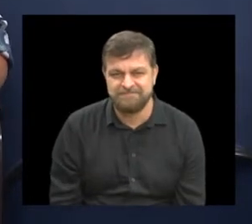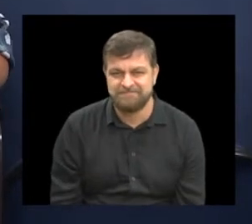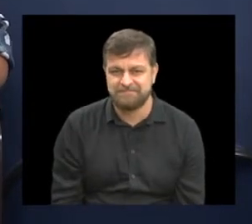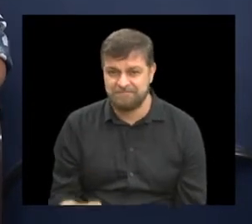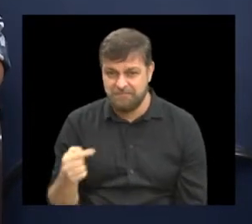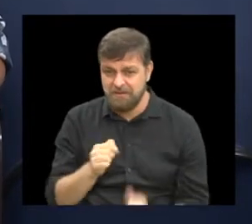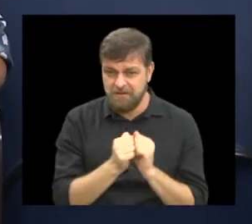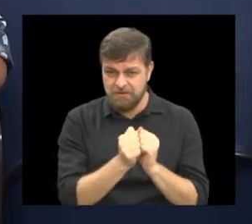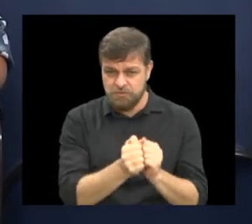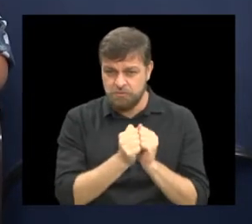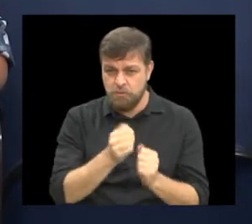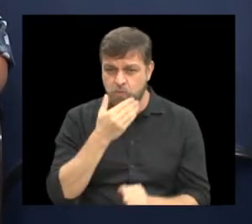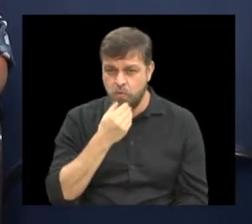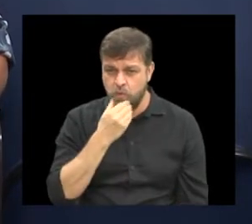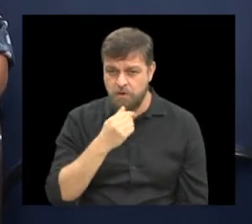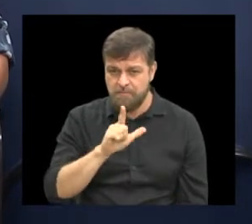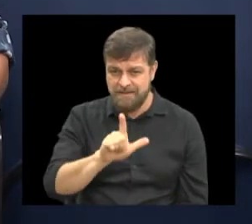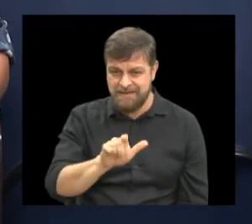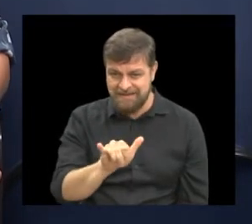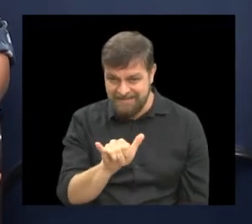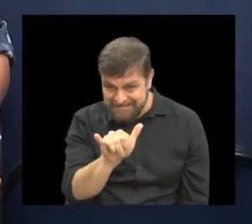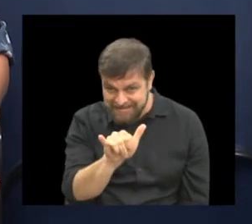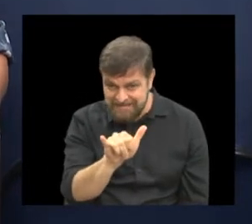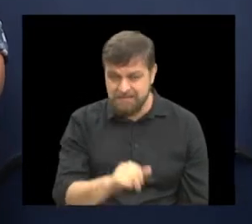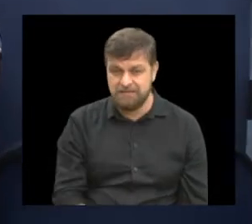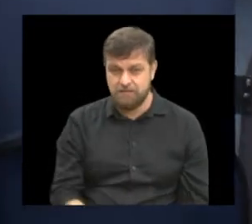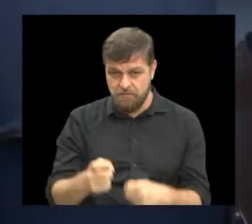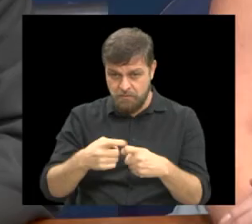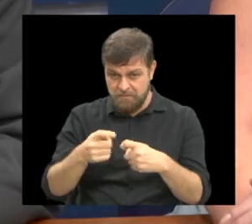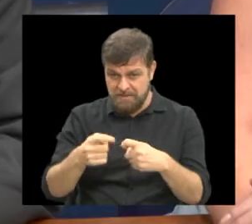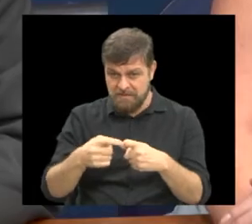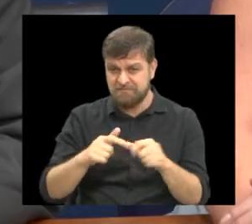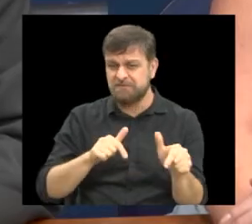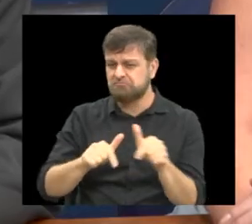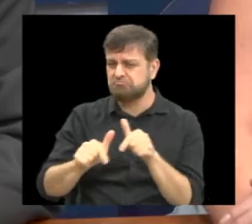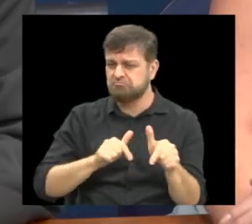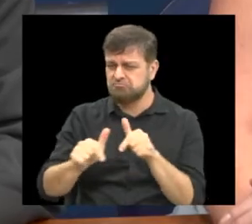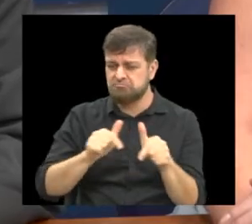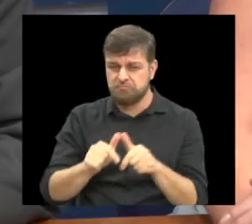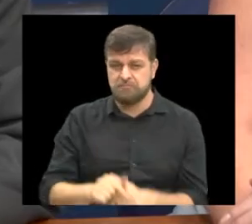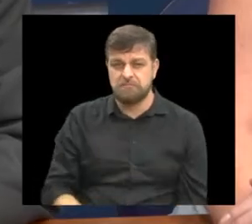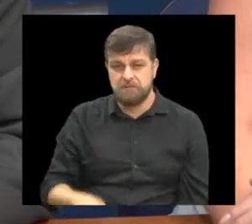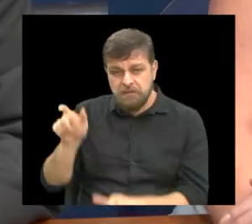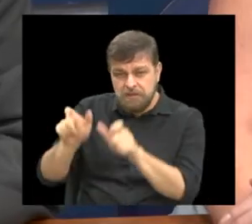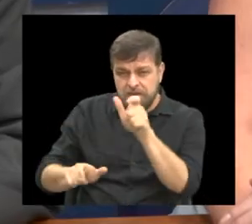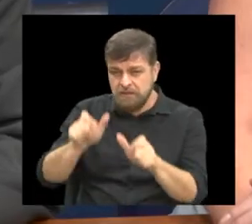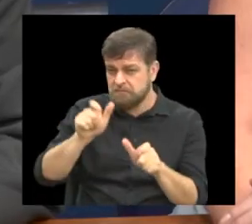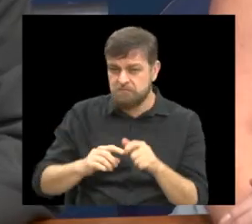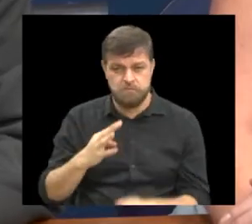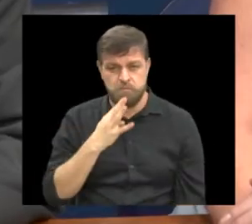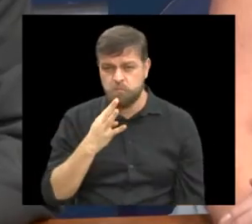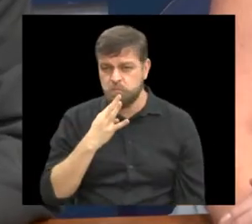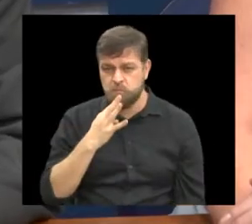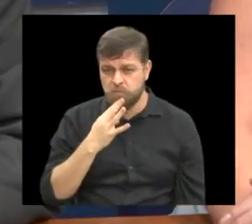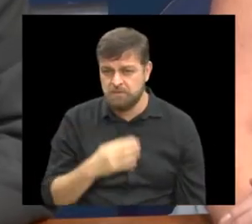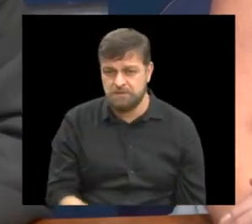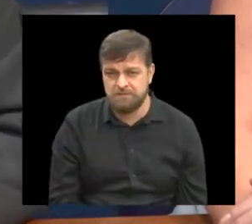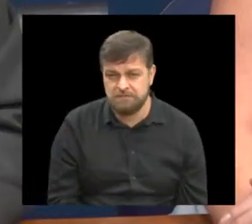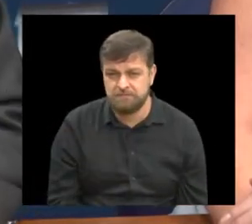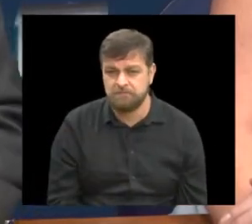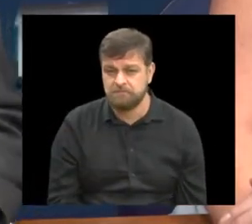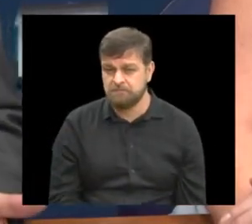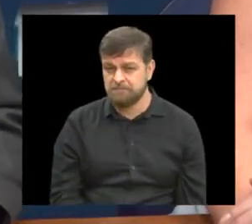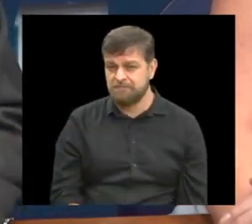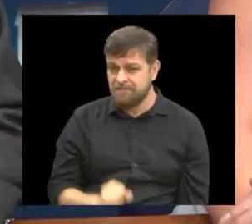Ela, junto com o Dr. Lee, faz um trabalho aqui que muitas pessoas às vezes nem o conhecem. E se